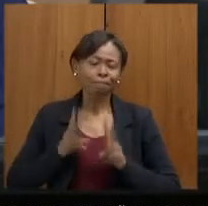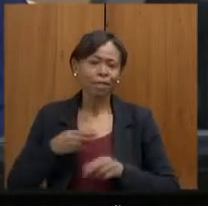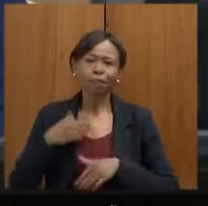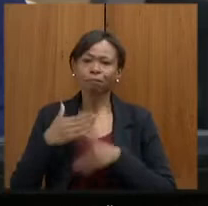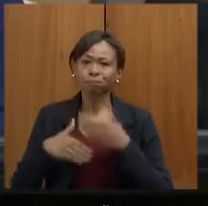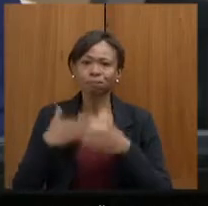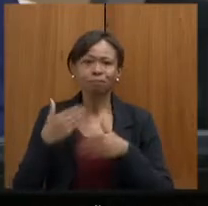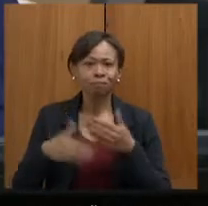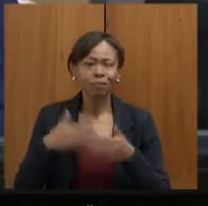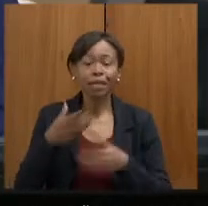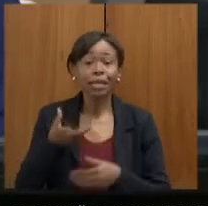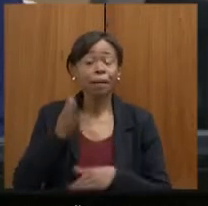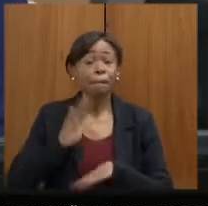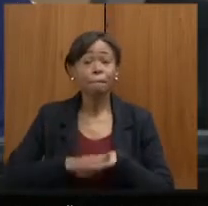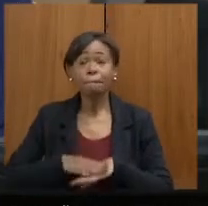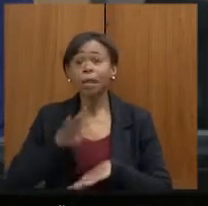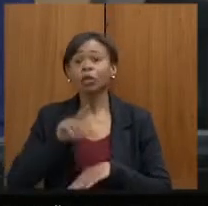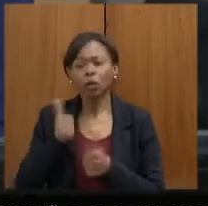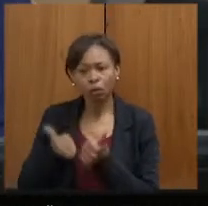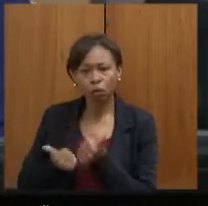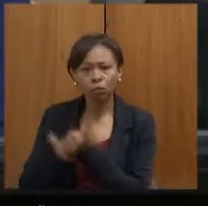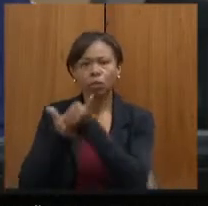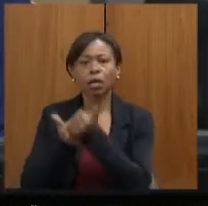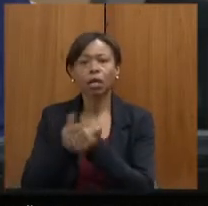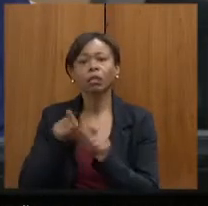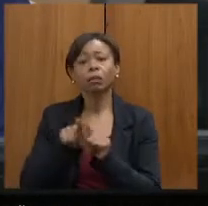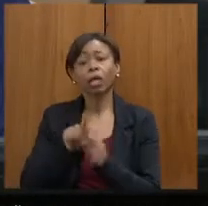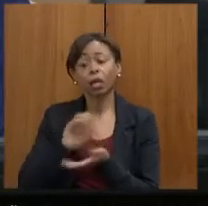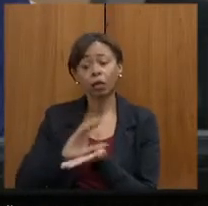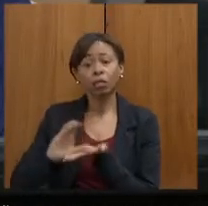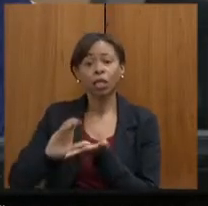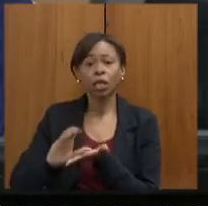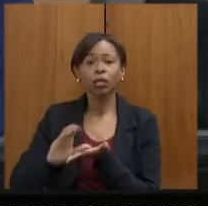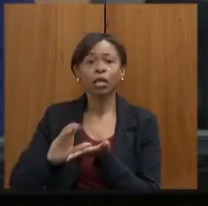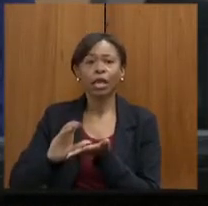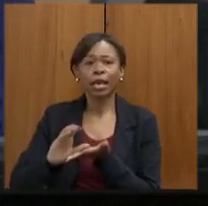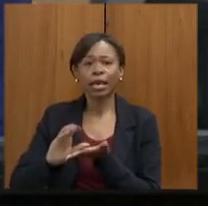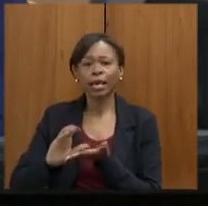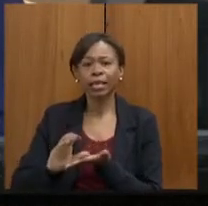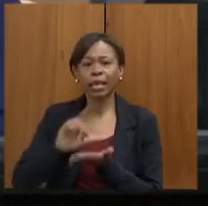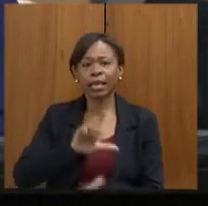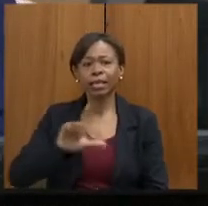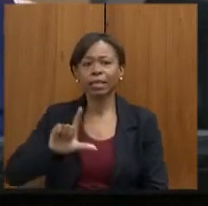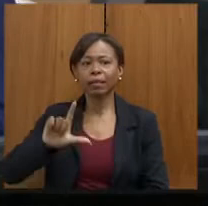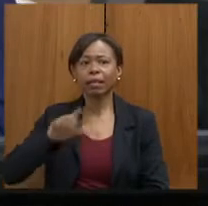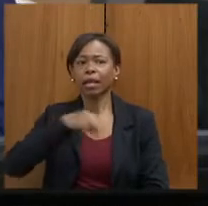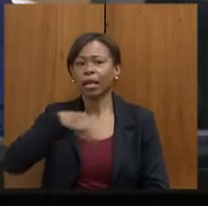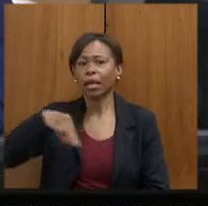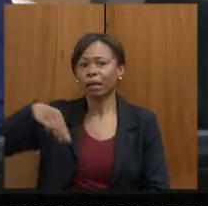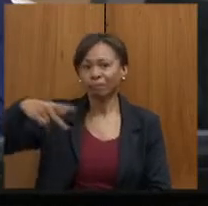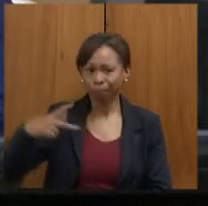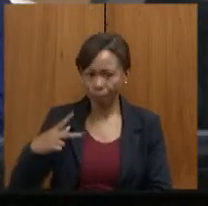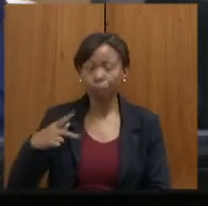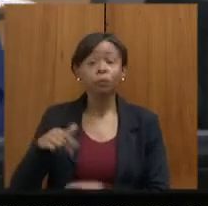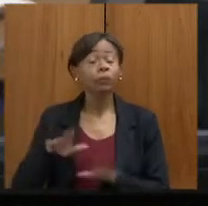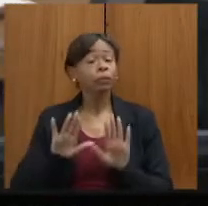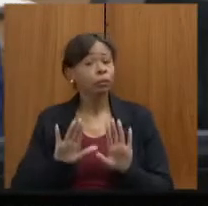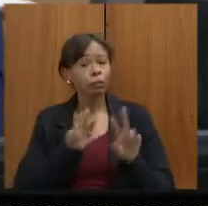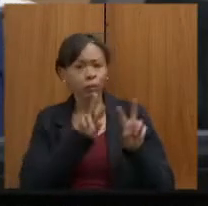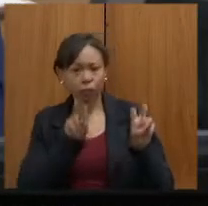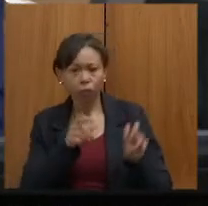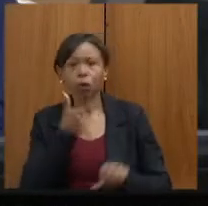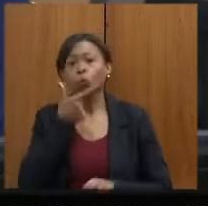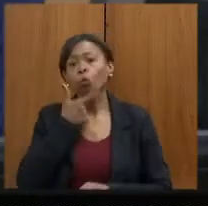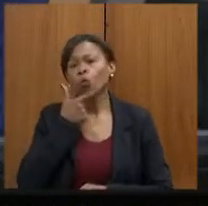mais pretendendo apoiar e investir nos mlp de Minas Gerais a questão do queijo é uma questão